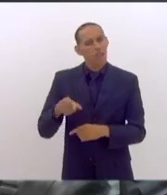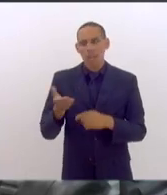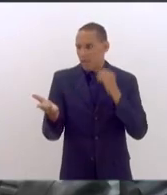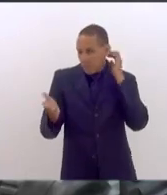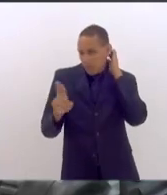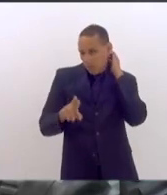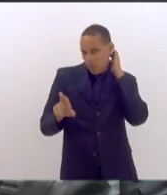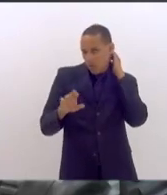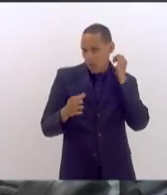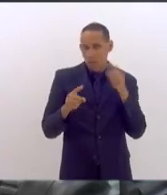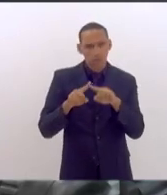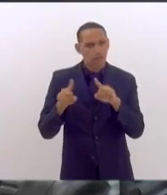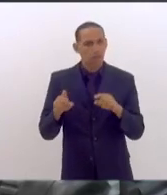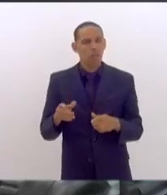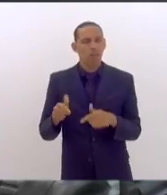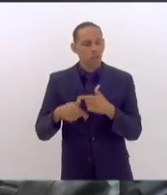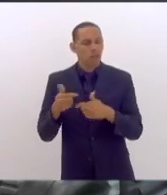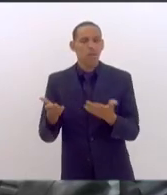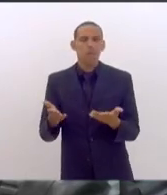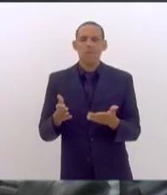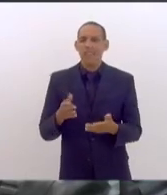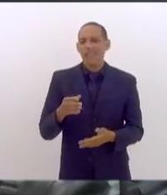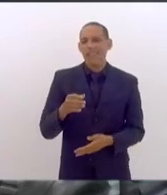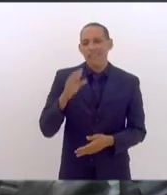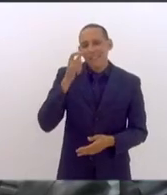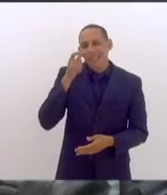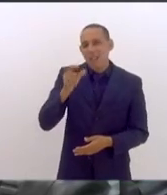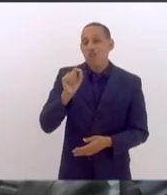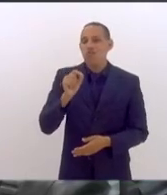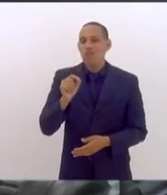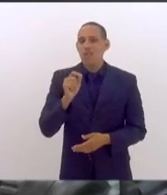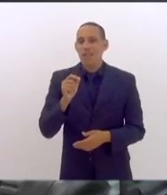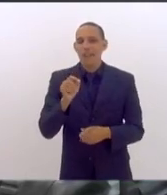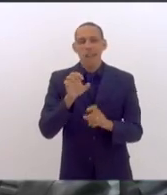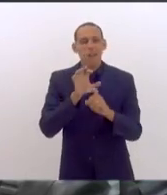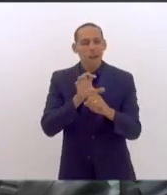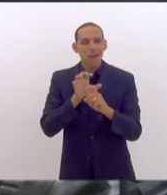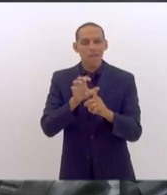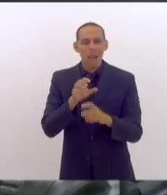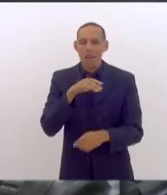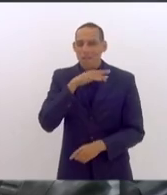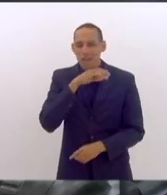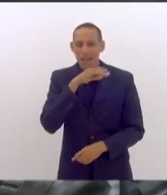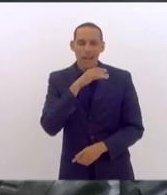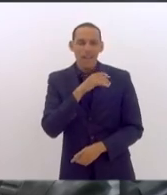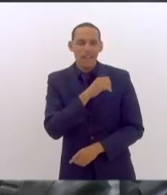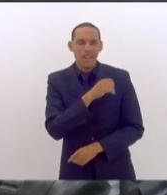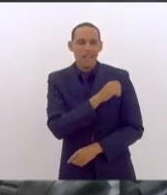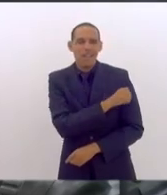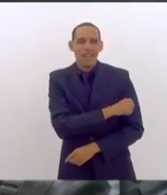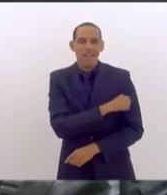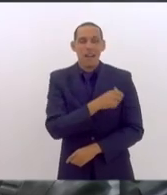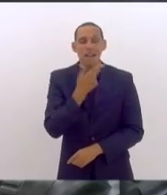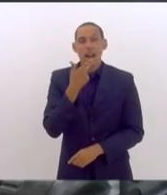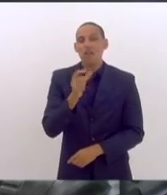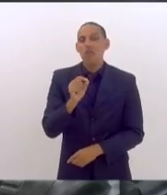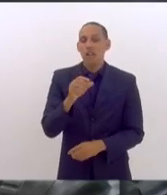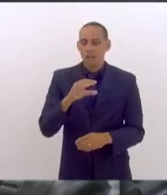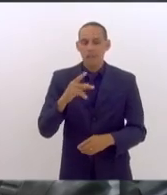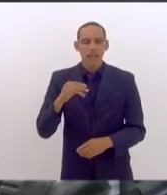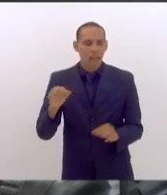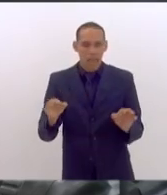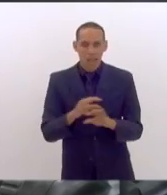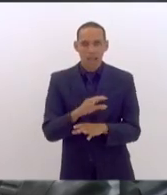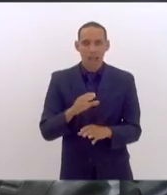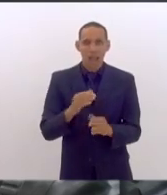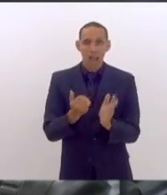aí o deputado a Regiane é interessante que às vezes a mídia é perversa né tem que tomar cuidado porque acabar você fez aumentar a tarifa